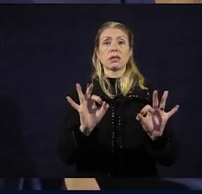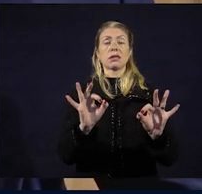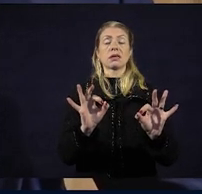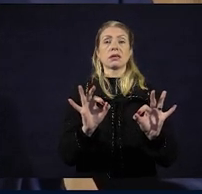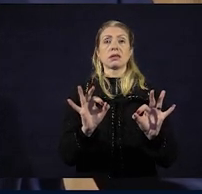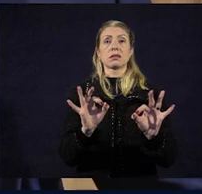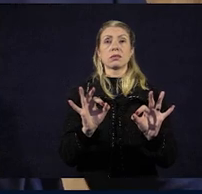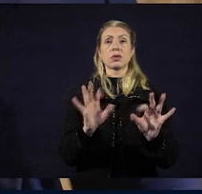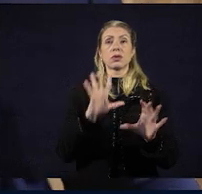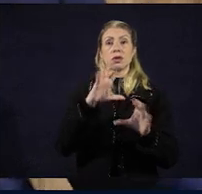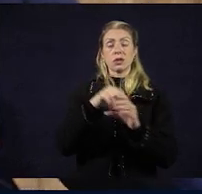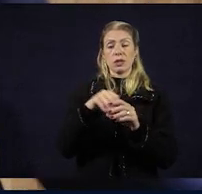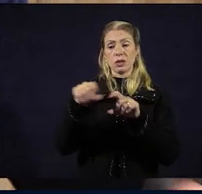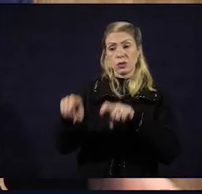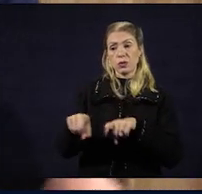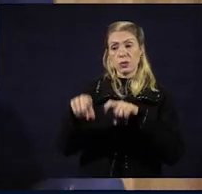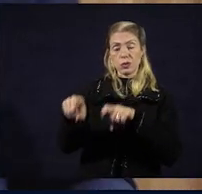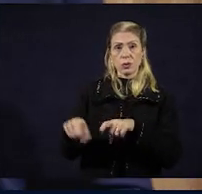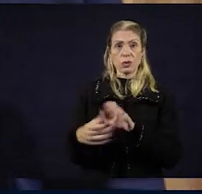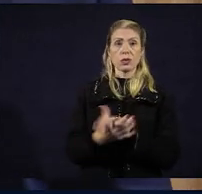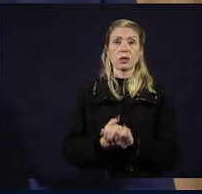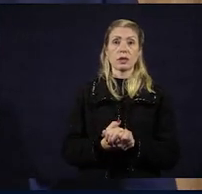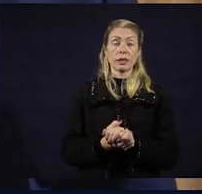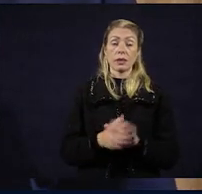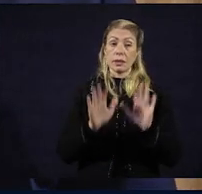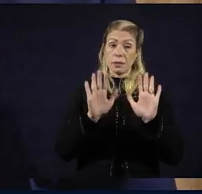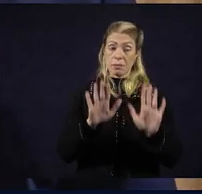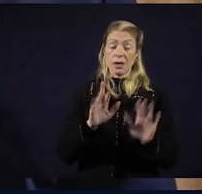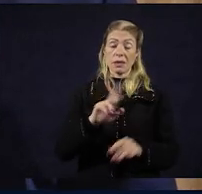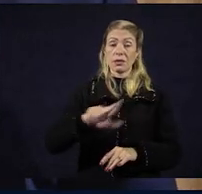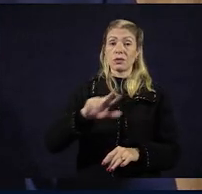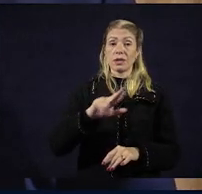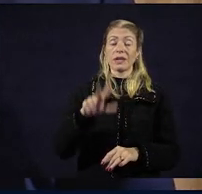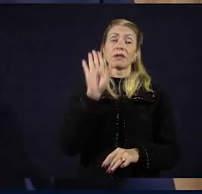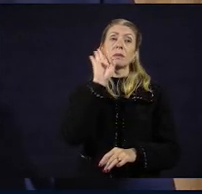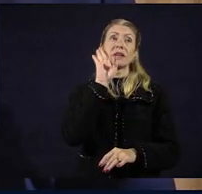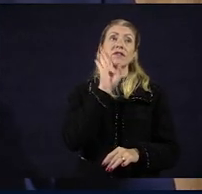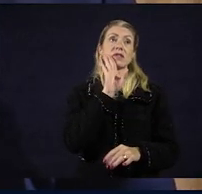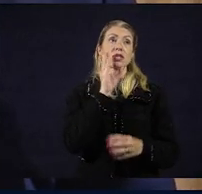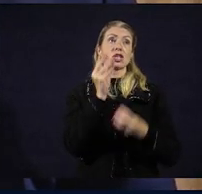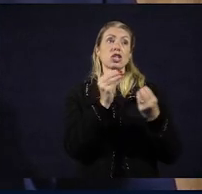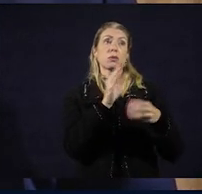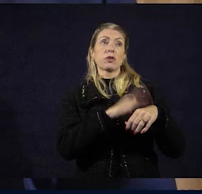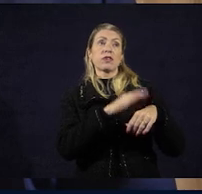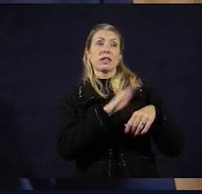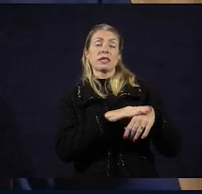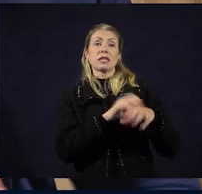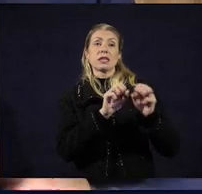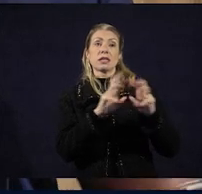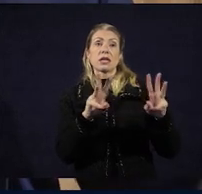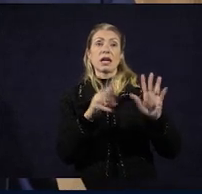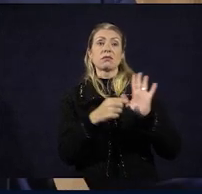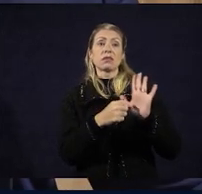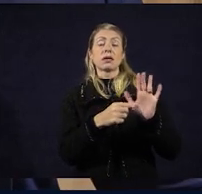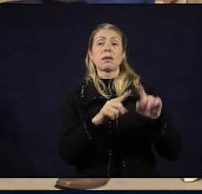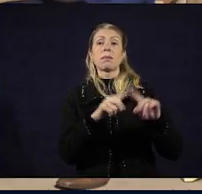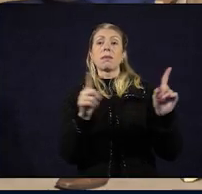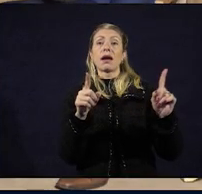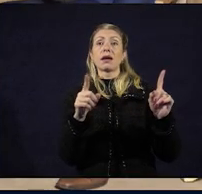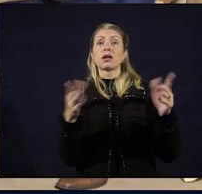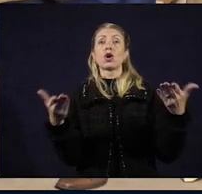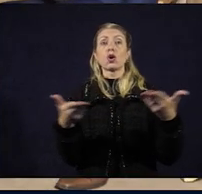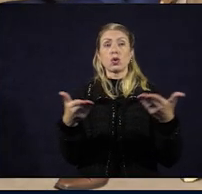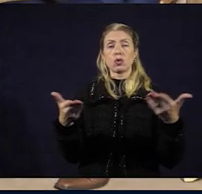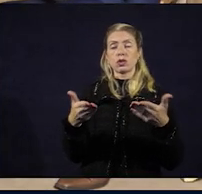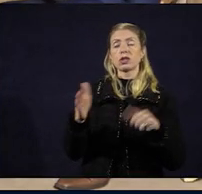na na no campo então a gente não teve esse benefício de fazer o site vezes mas a gente fez vários tá fazendo